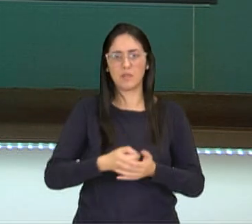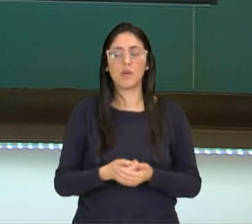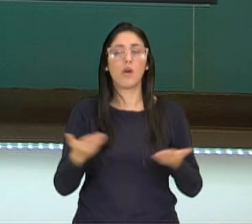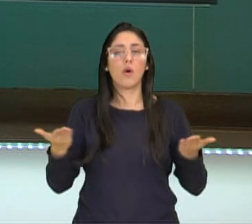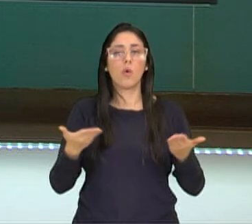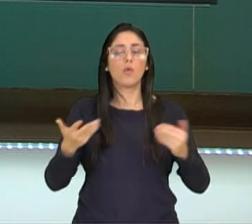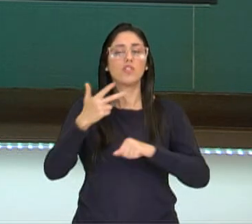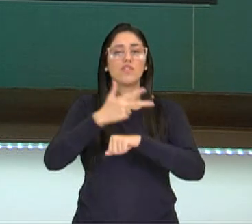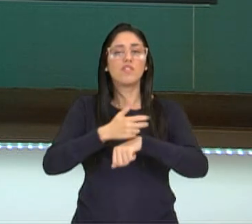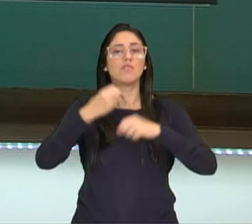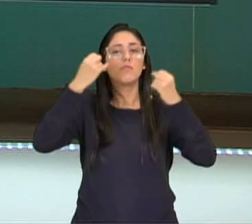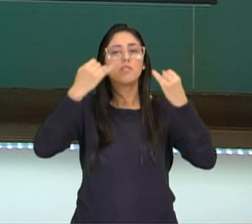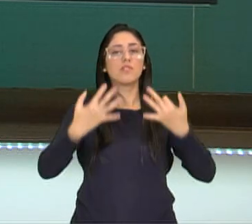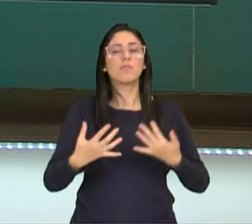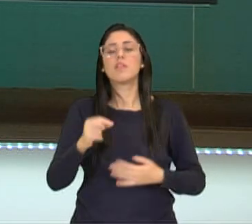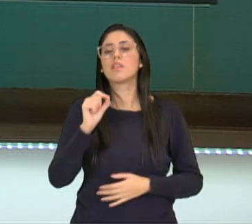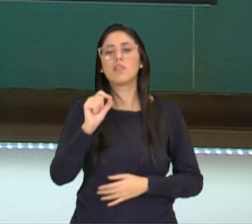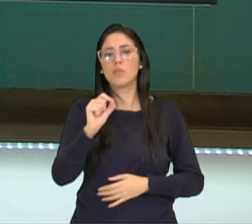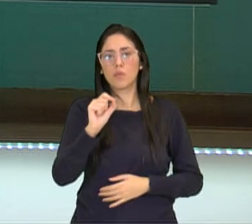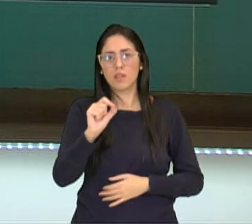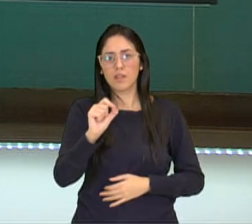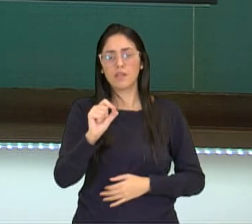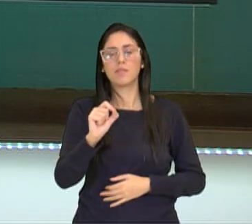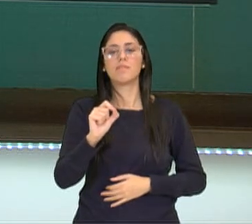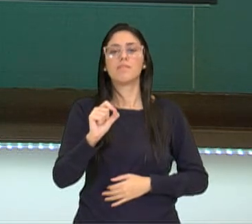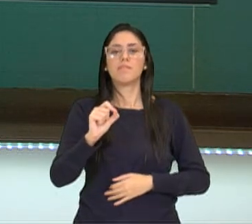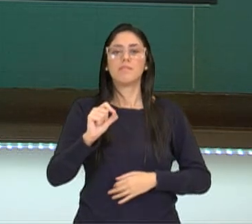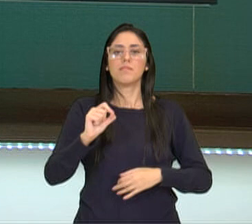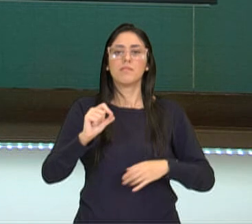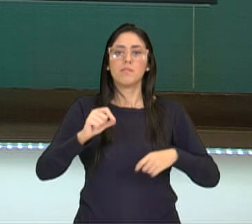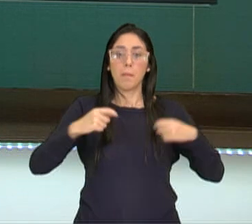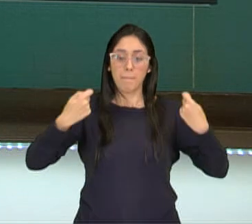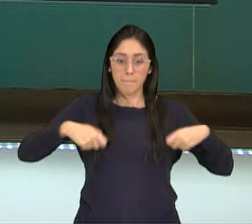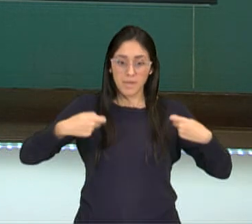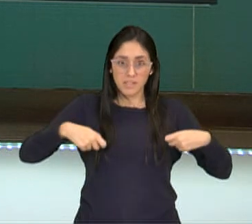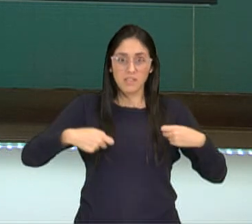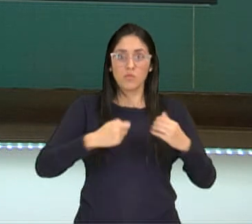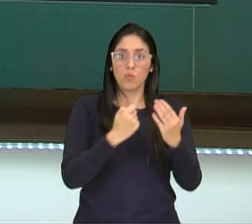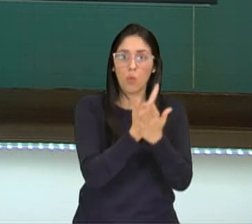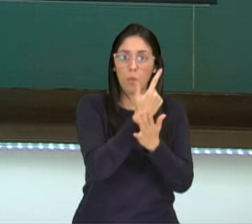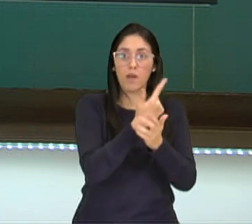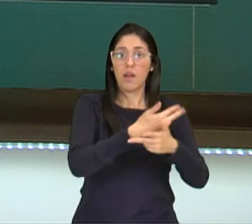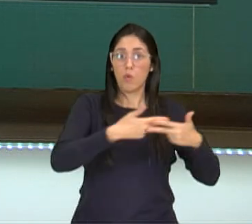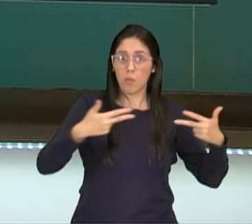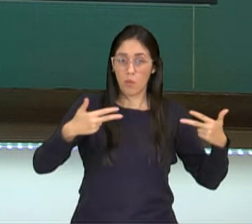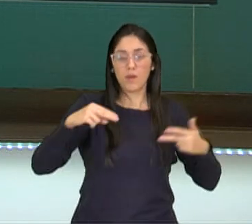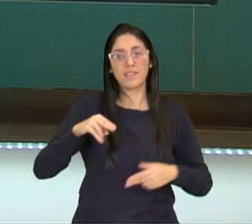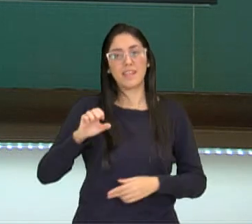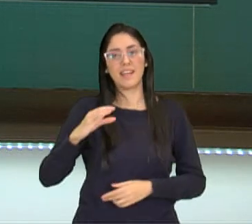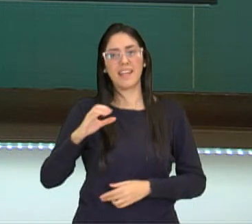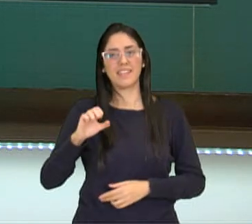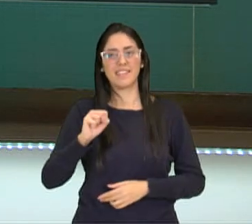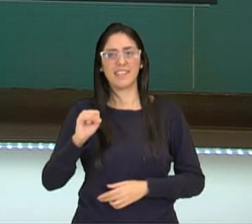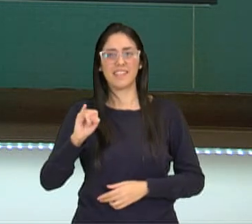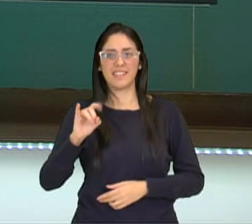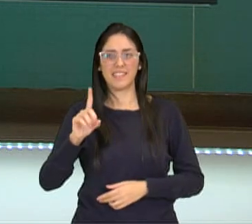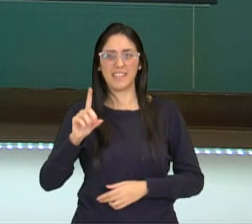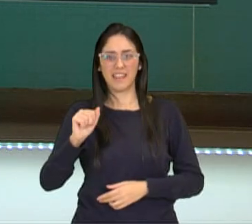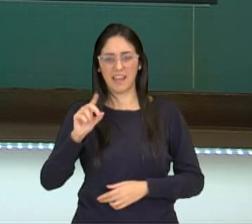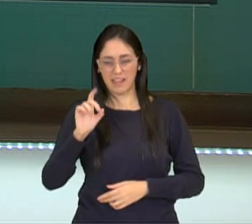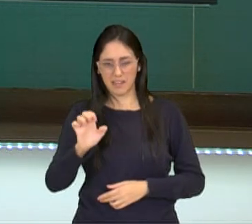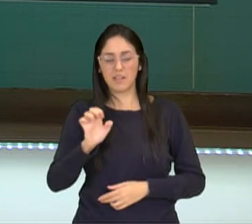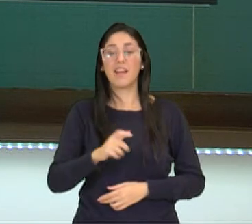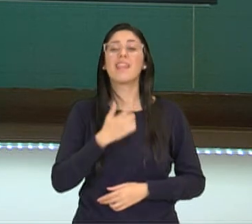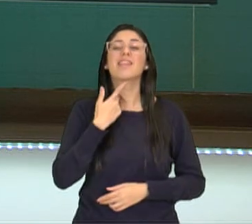gente comentou especificamente sobre a necessidade, é aquilo que nós realmente precisamos. E o desejo é aquilo que a